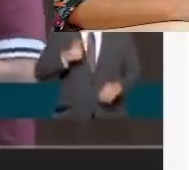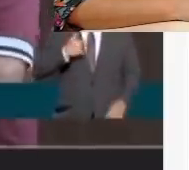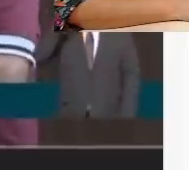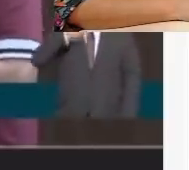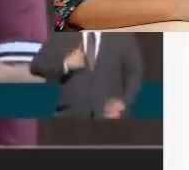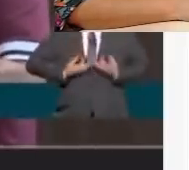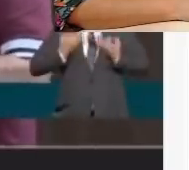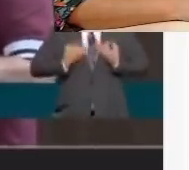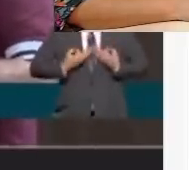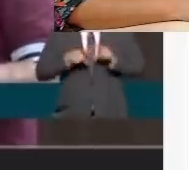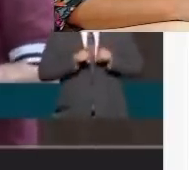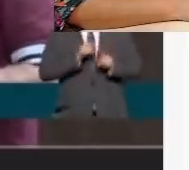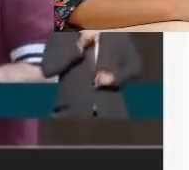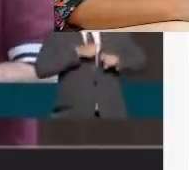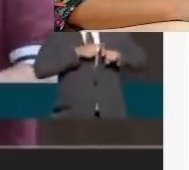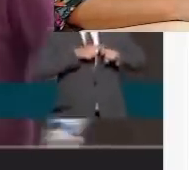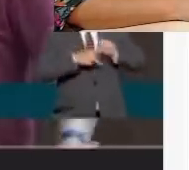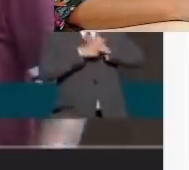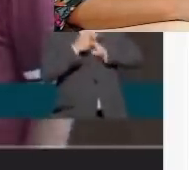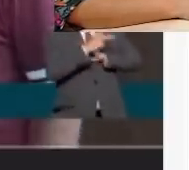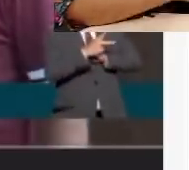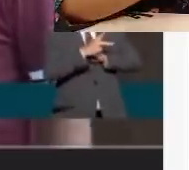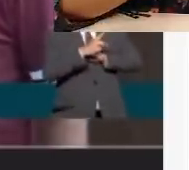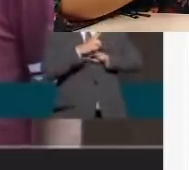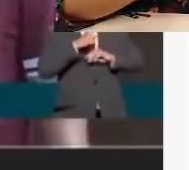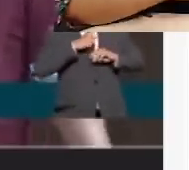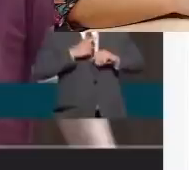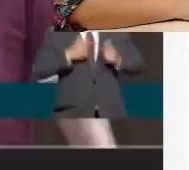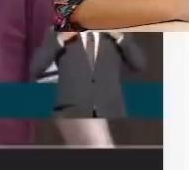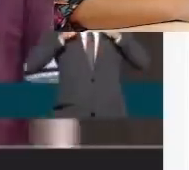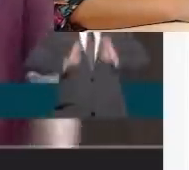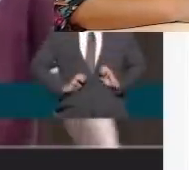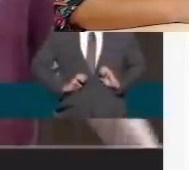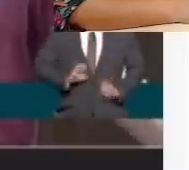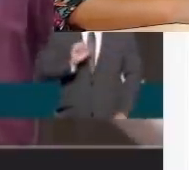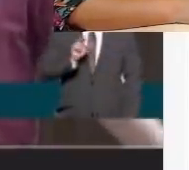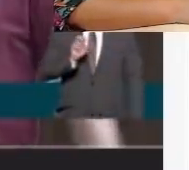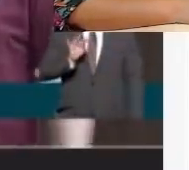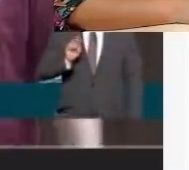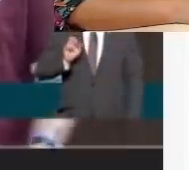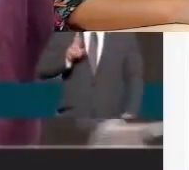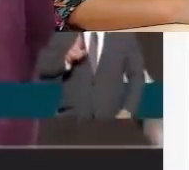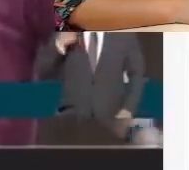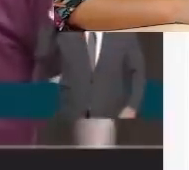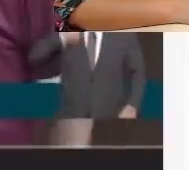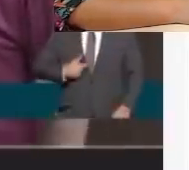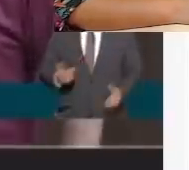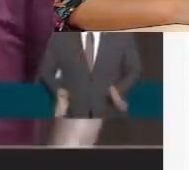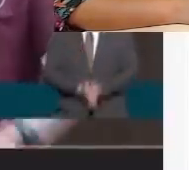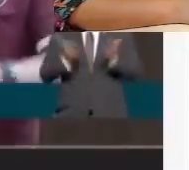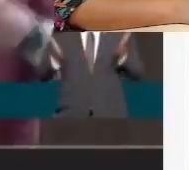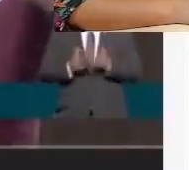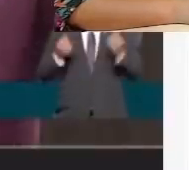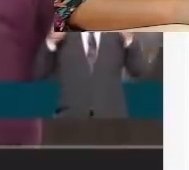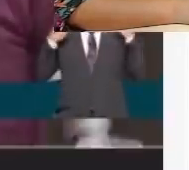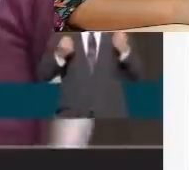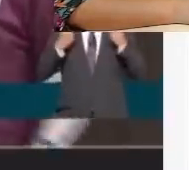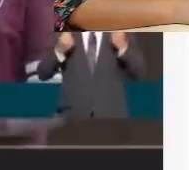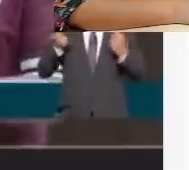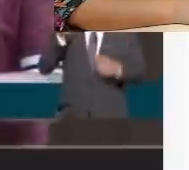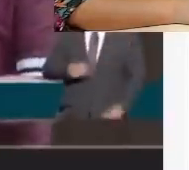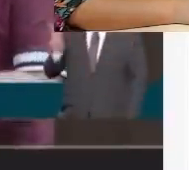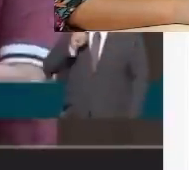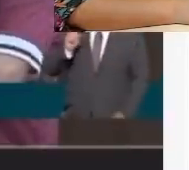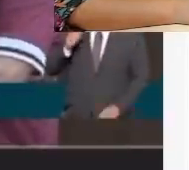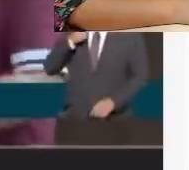minha. Nós temos muito a zelar. Para quem está se vitimizando. Eu fui um candidato paupérrimo, pobre, miserável. Como se eu quisesse armar e